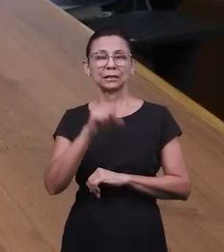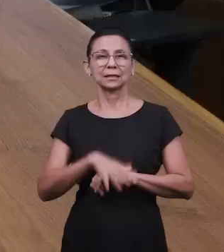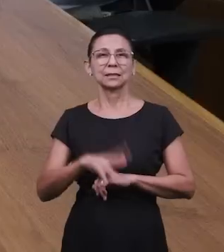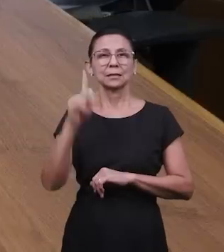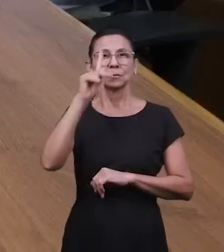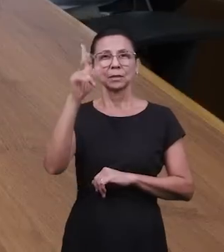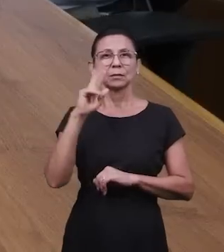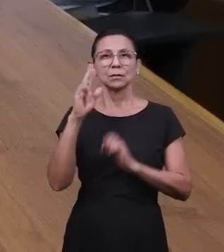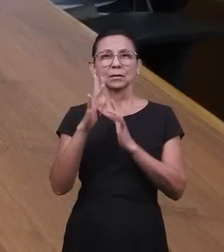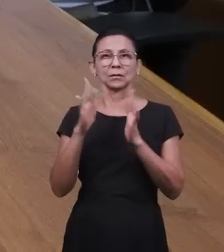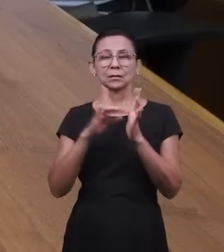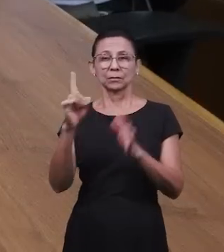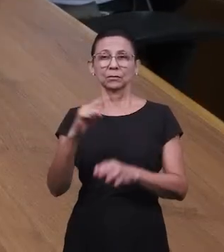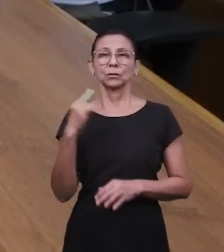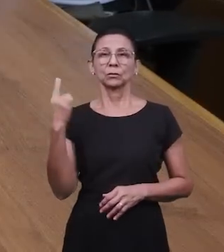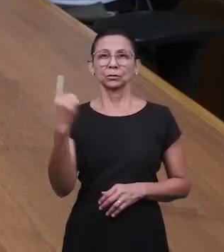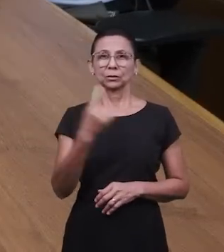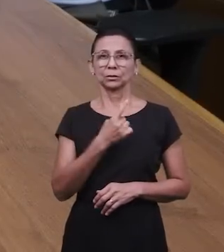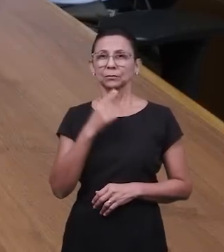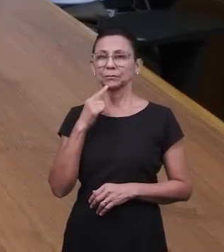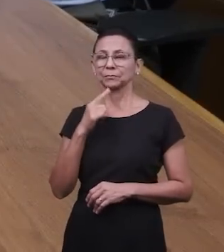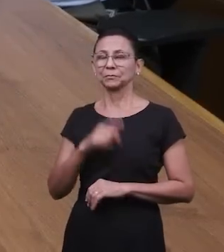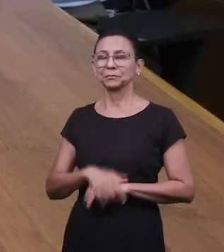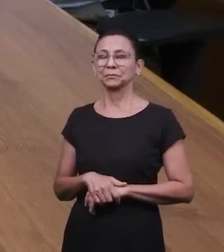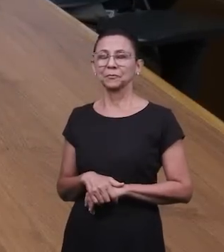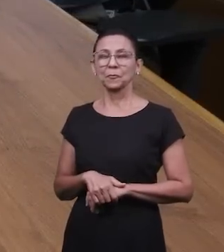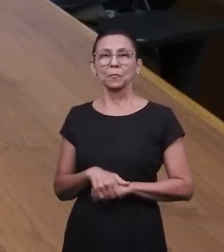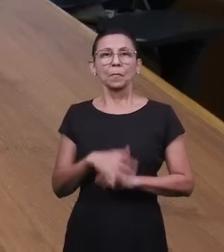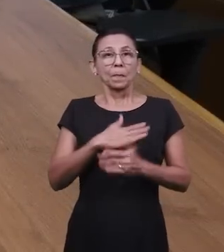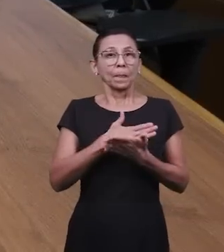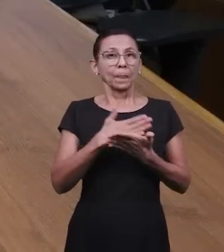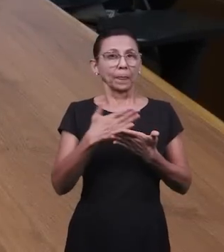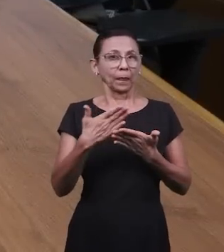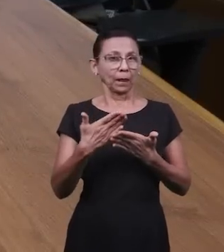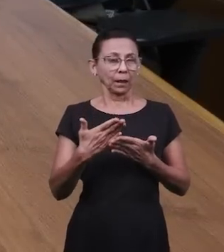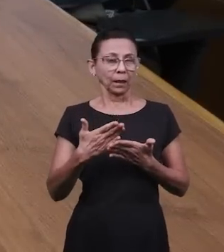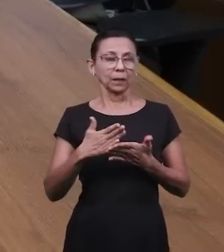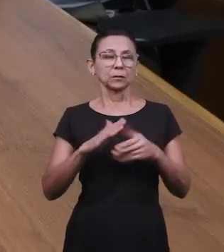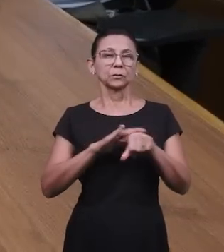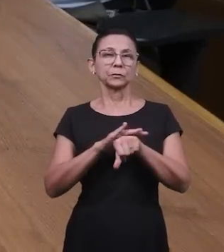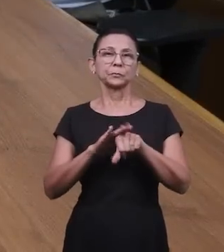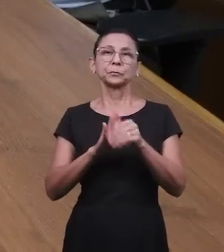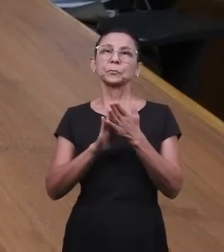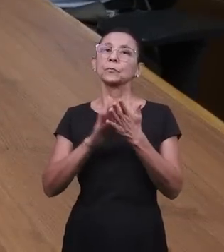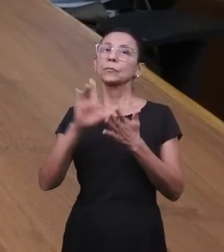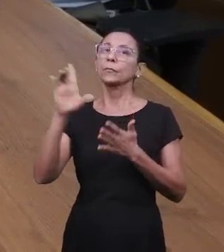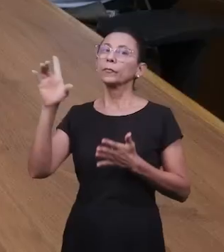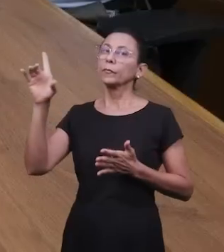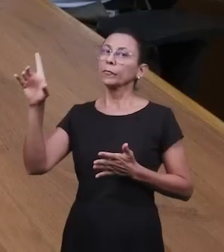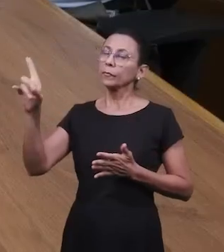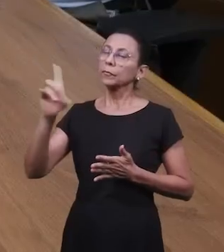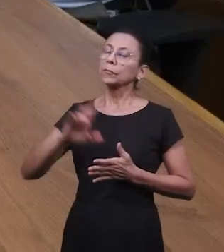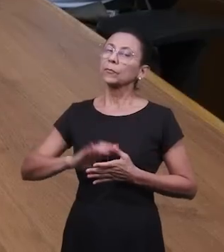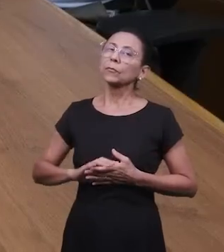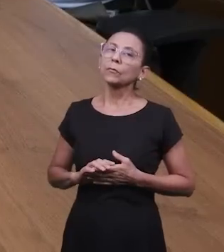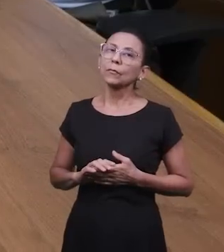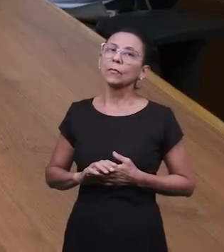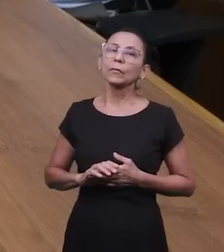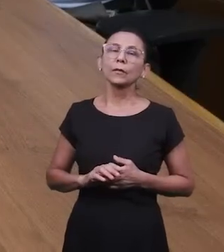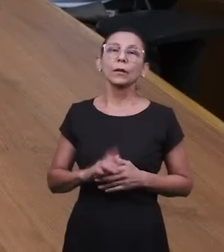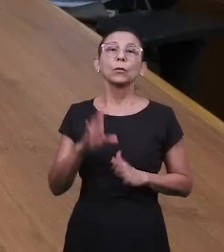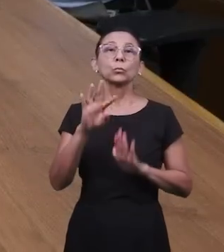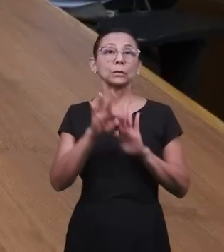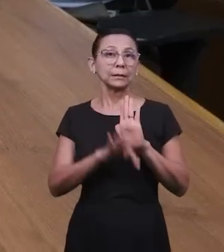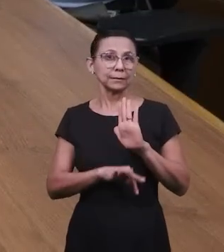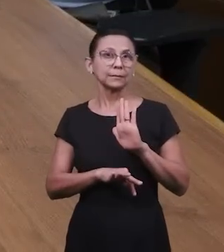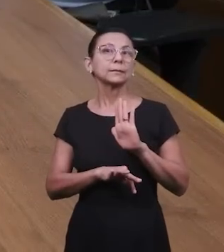Senhor a todos. Vamos lá. A gente começa o programa Conversas Bíblicas e, como sempre, a gente começa